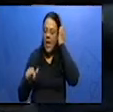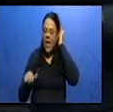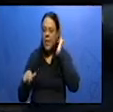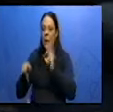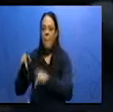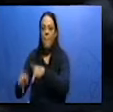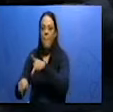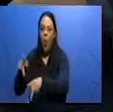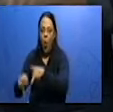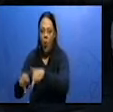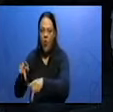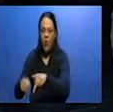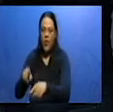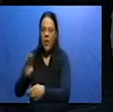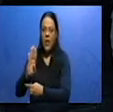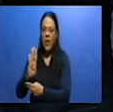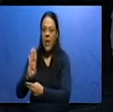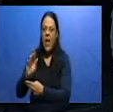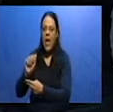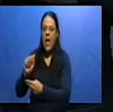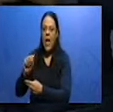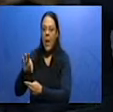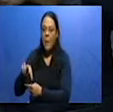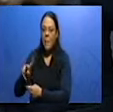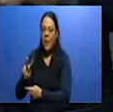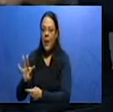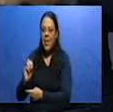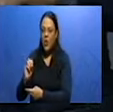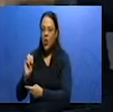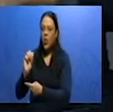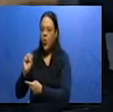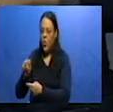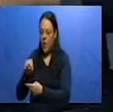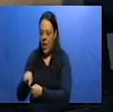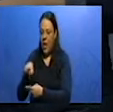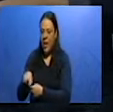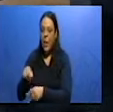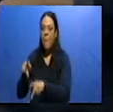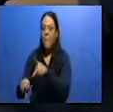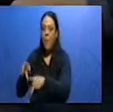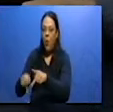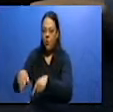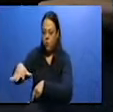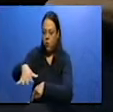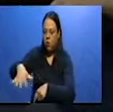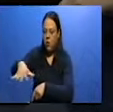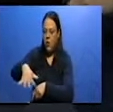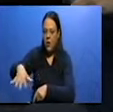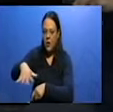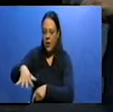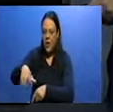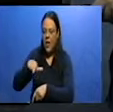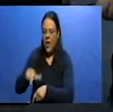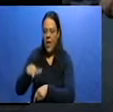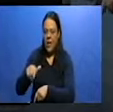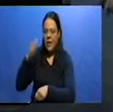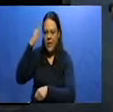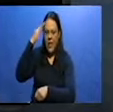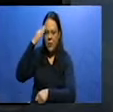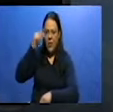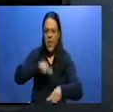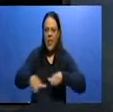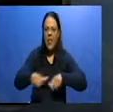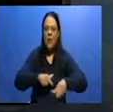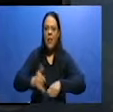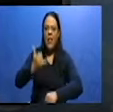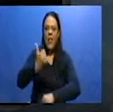destacavam, vamos prestar atenção aqui, se quiser até grifa de lápis aí, tá? Que vai precisar. Pelas técnicas de metalurgia,